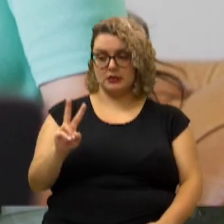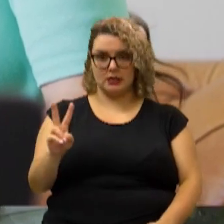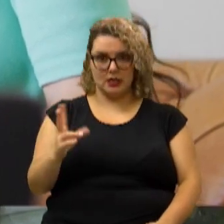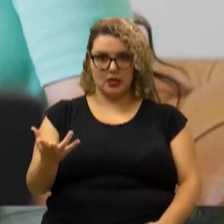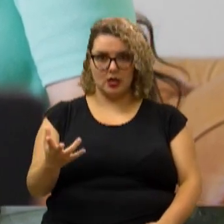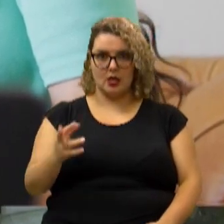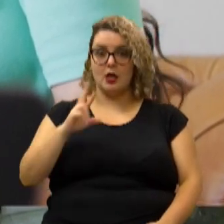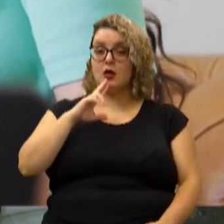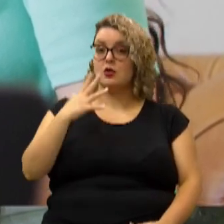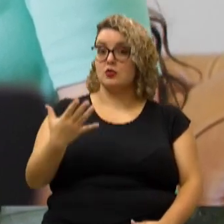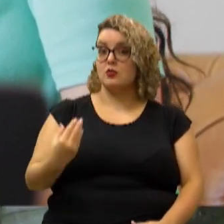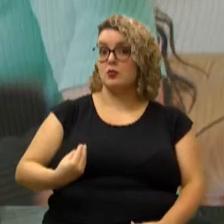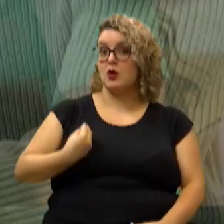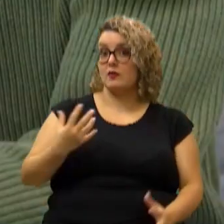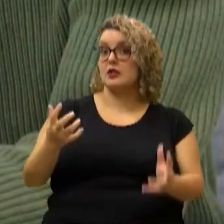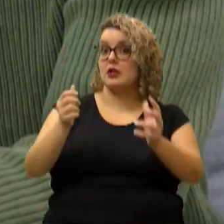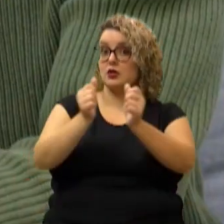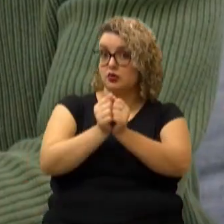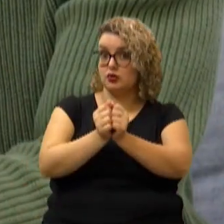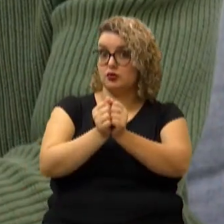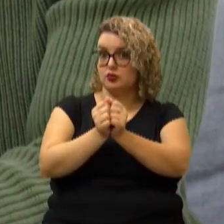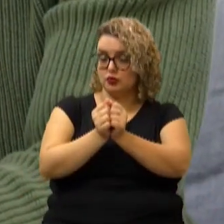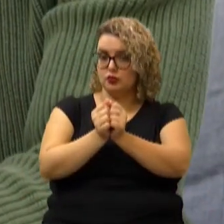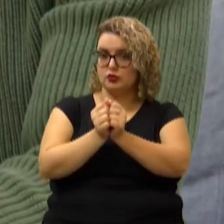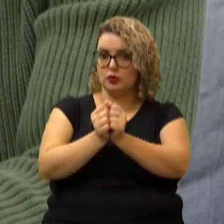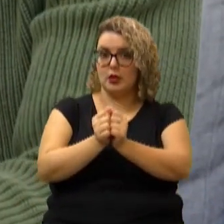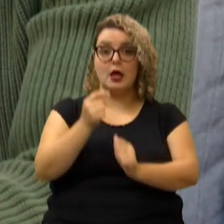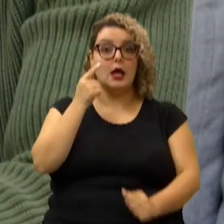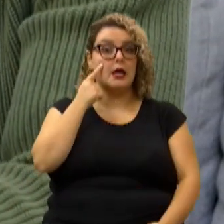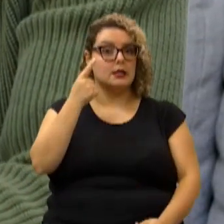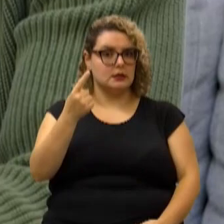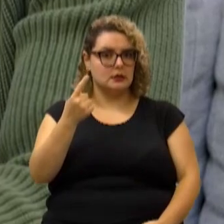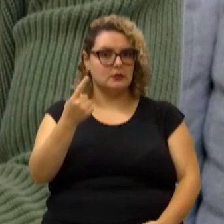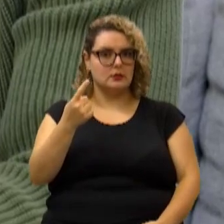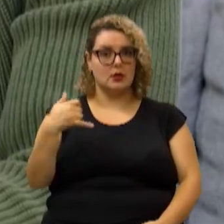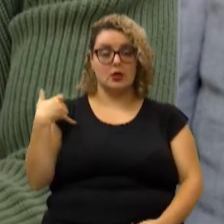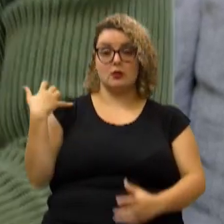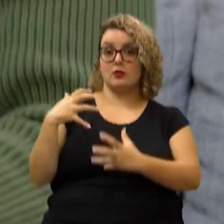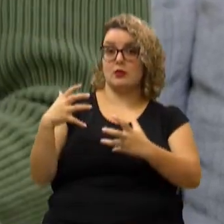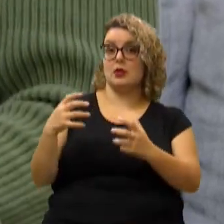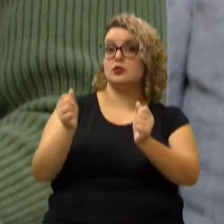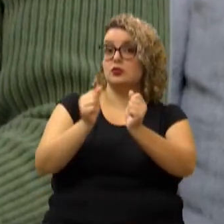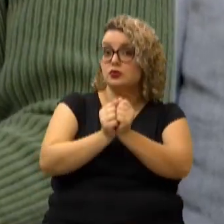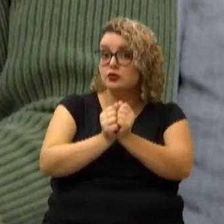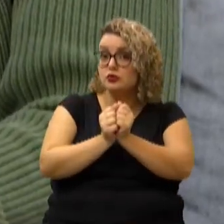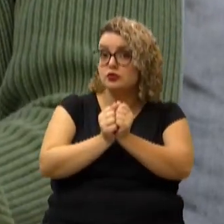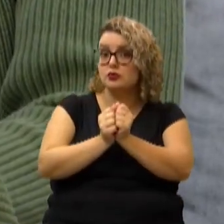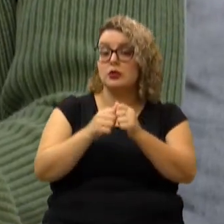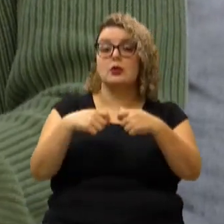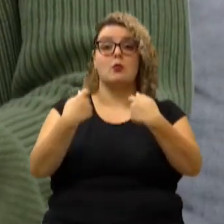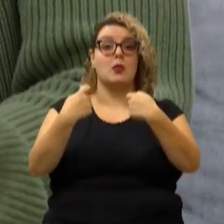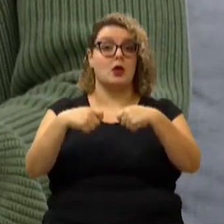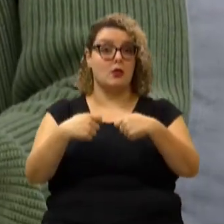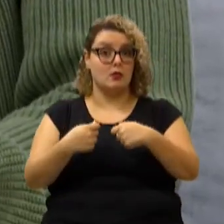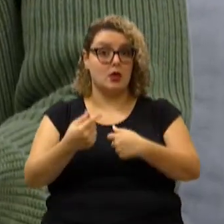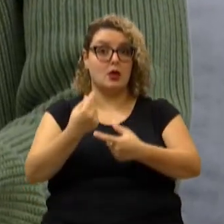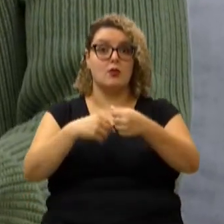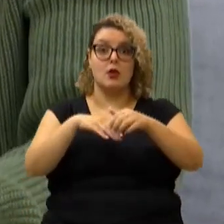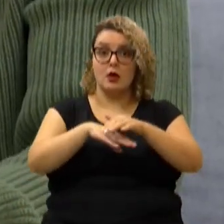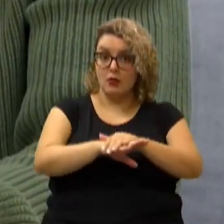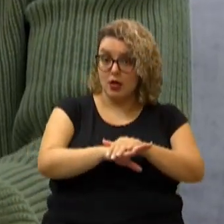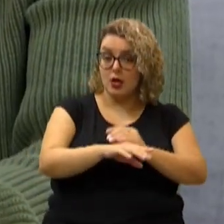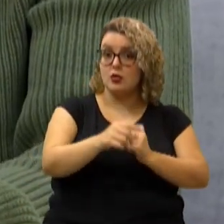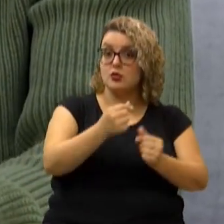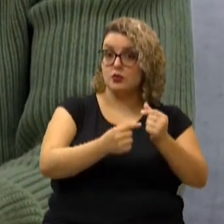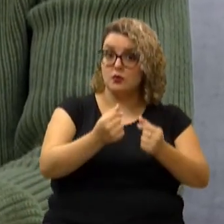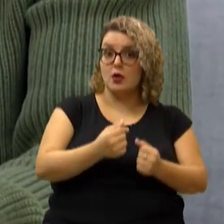esse casal resolveu começar uma vida junto a ideia é que eles envelheçam juntos então é preciso fazer